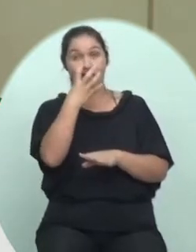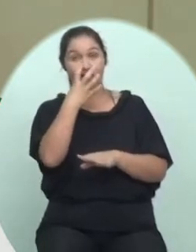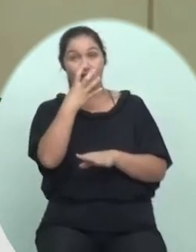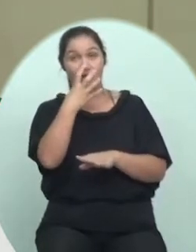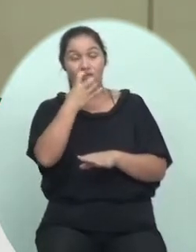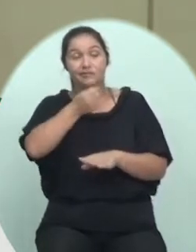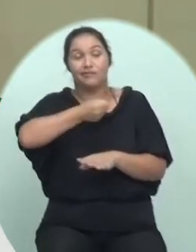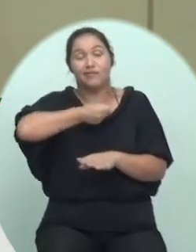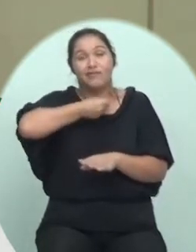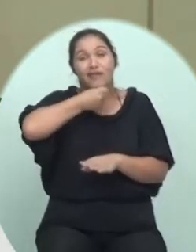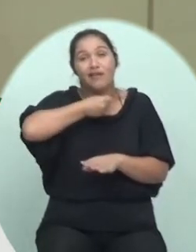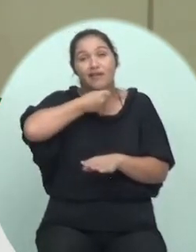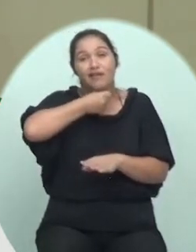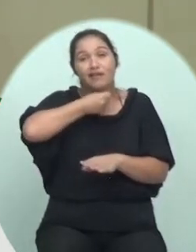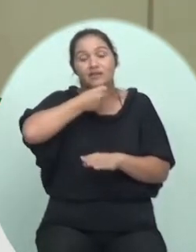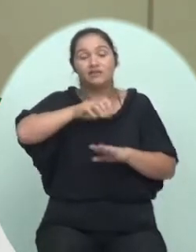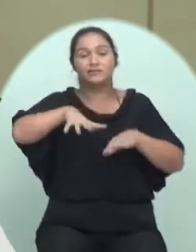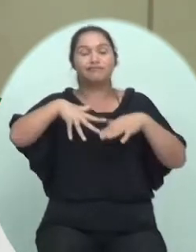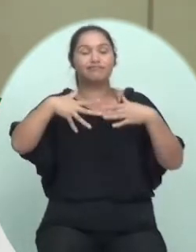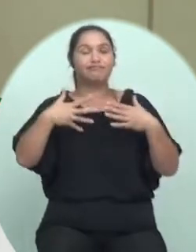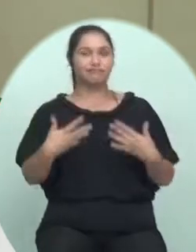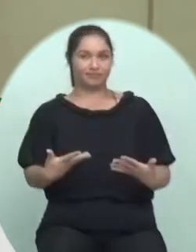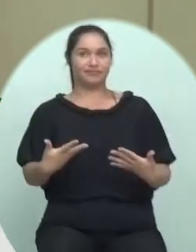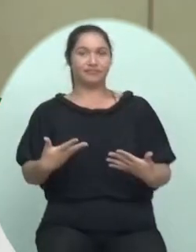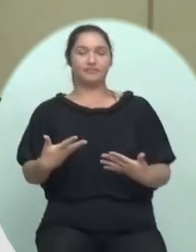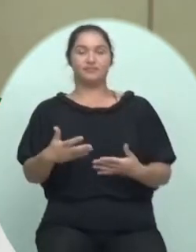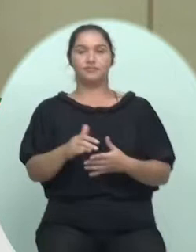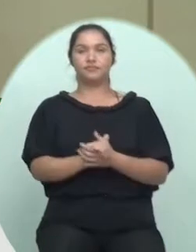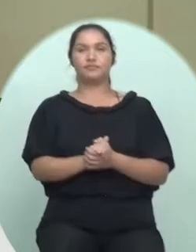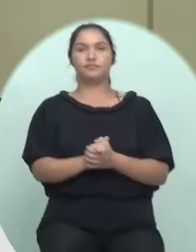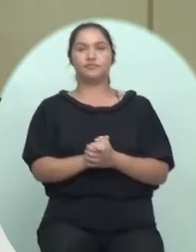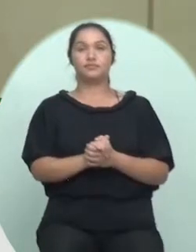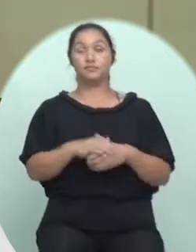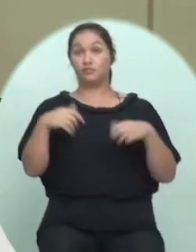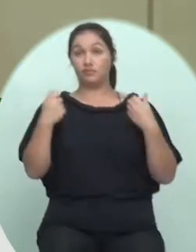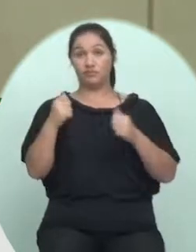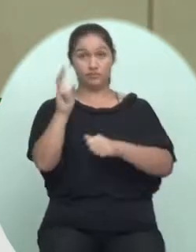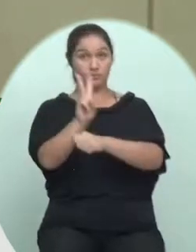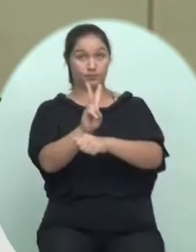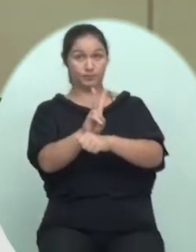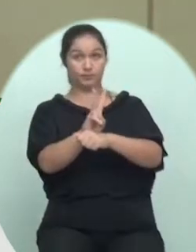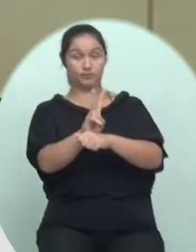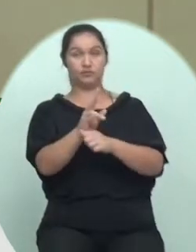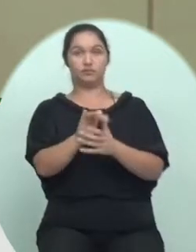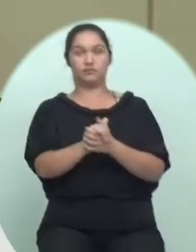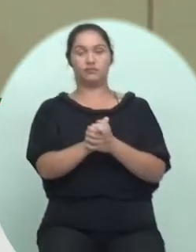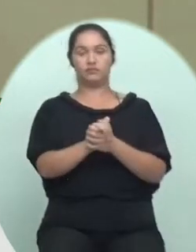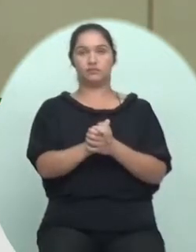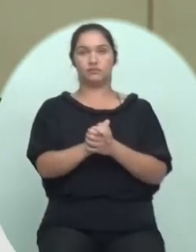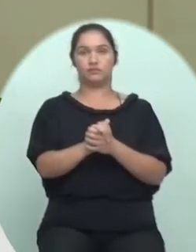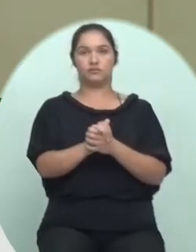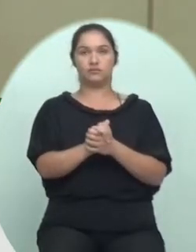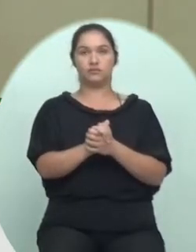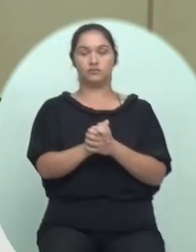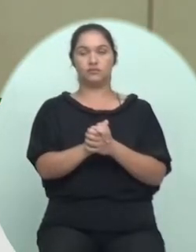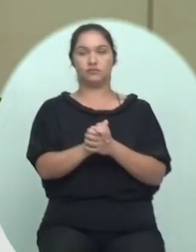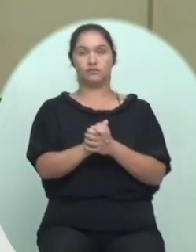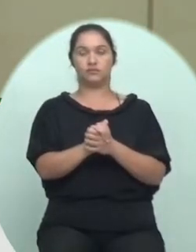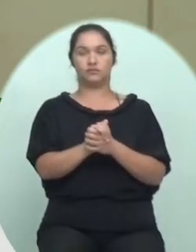infelizmente, nós também temos que ter um cuidado com os nossos